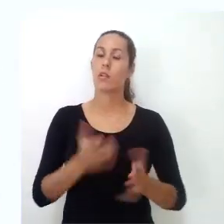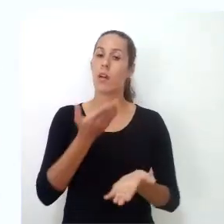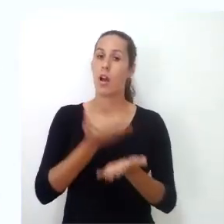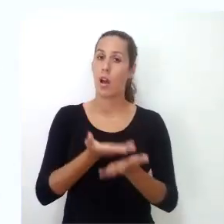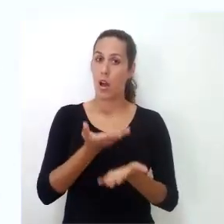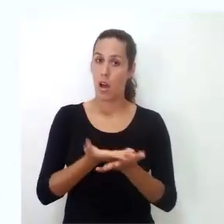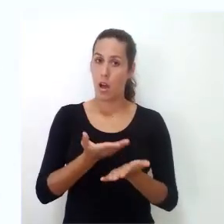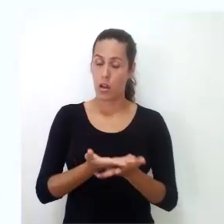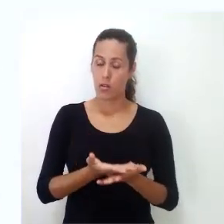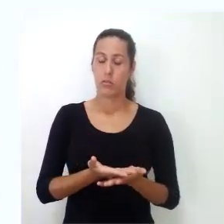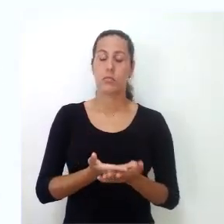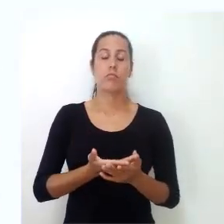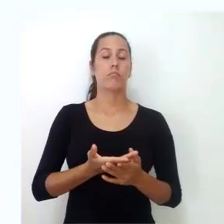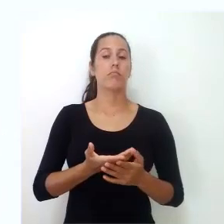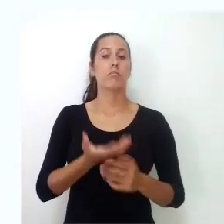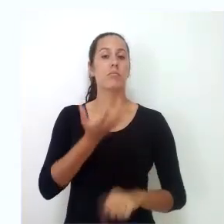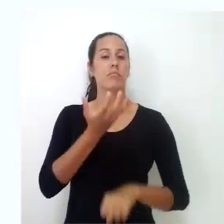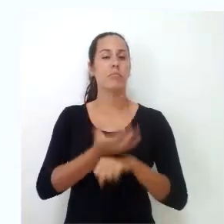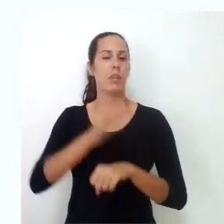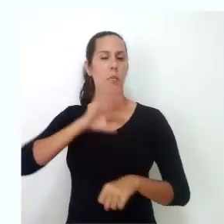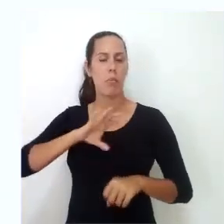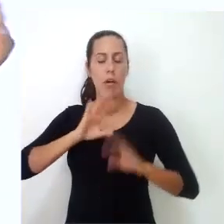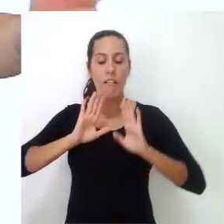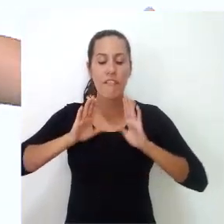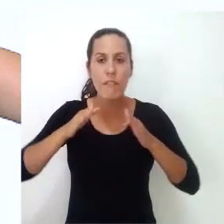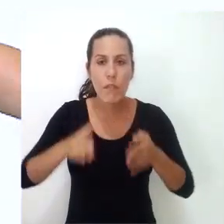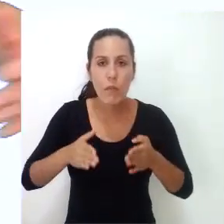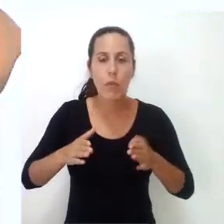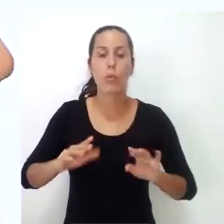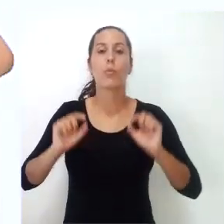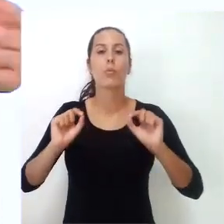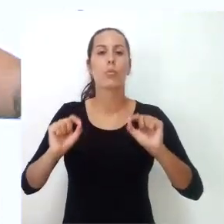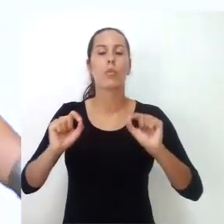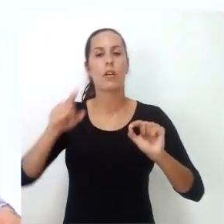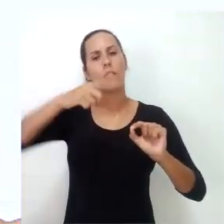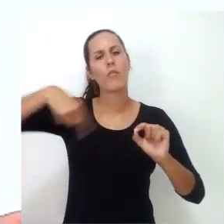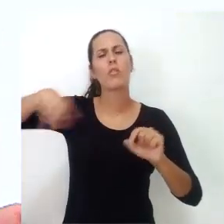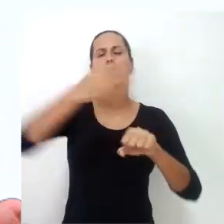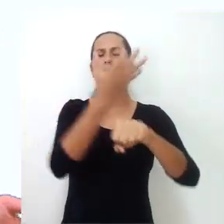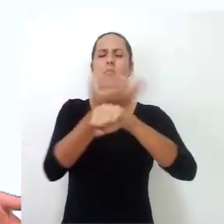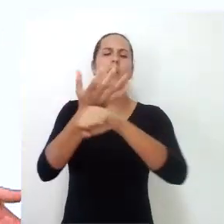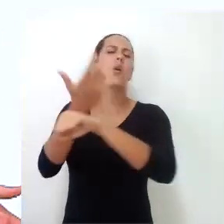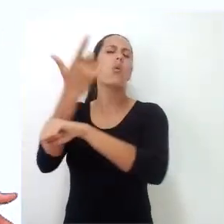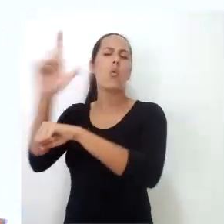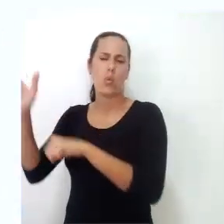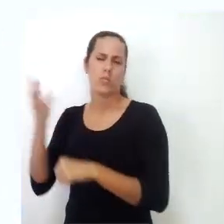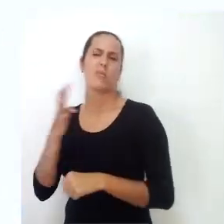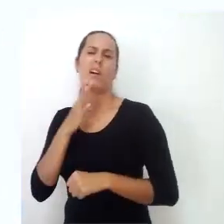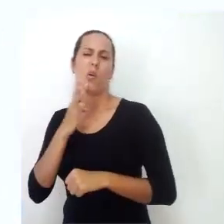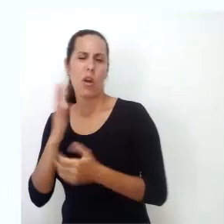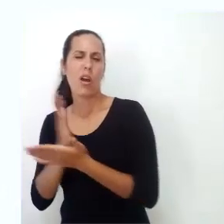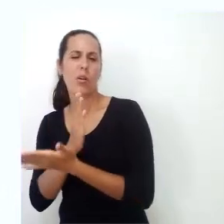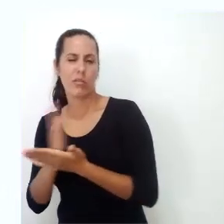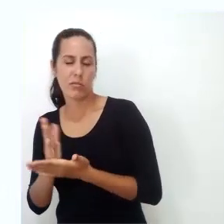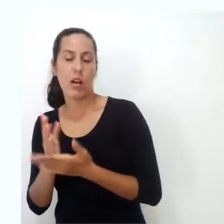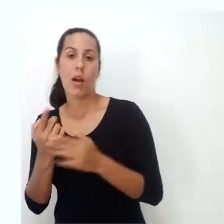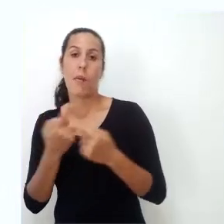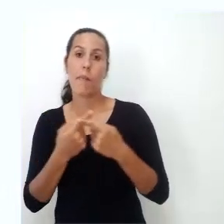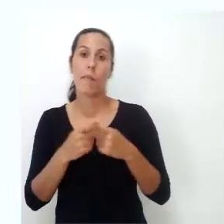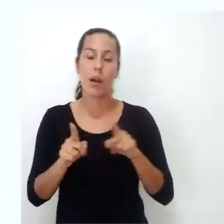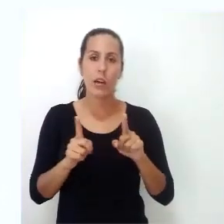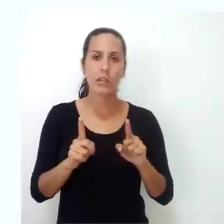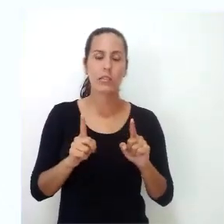portuguesa em especial, porque em outros componentes vocês também vão estudar, é claro, os textos